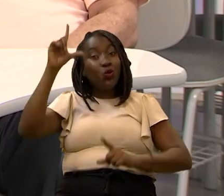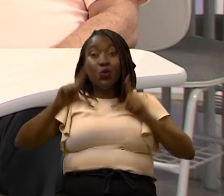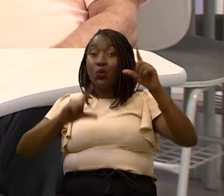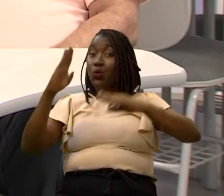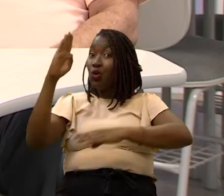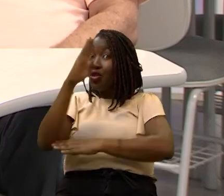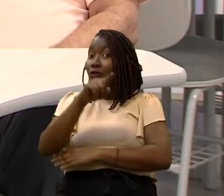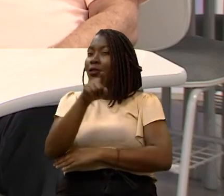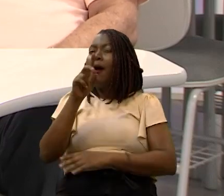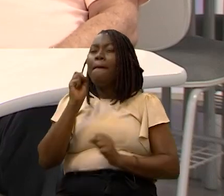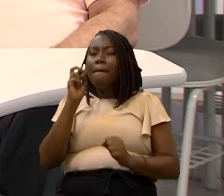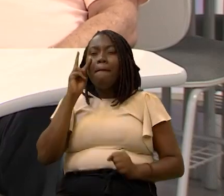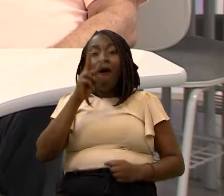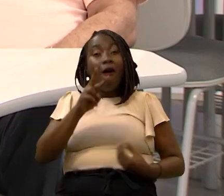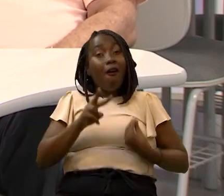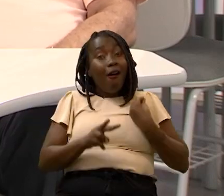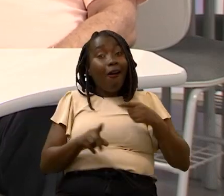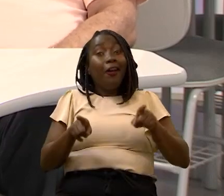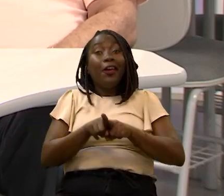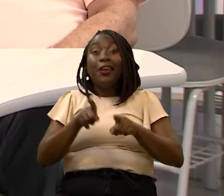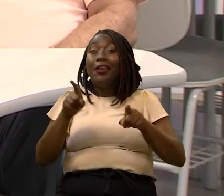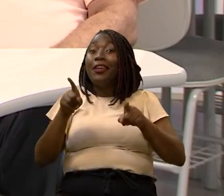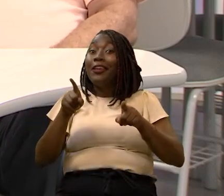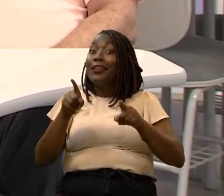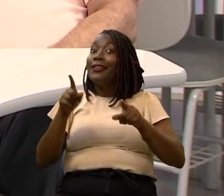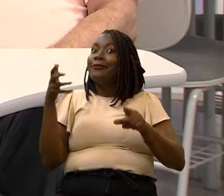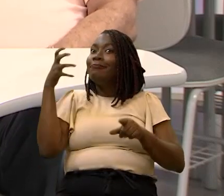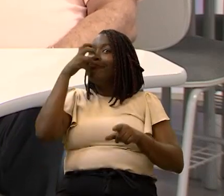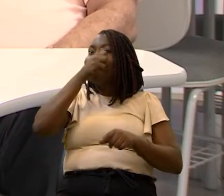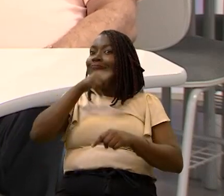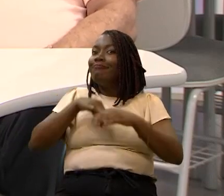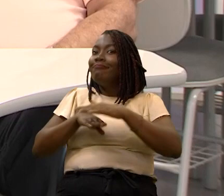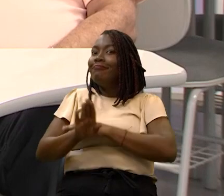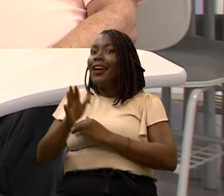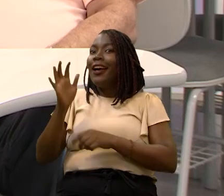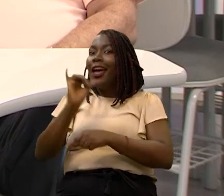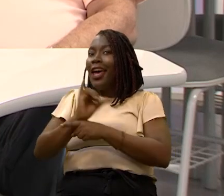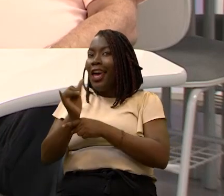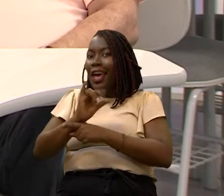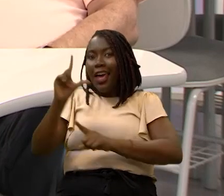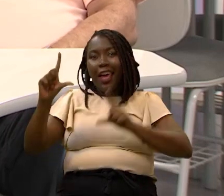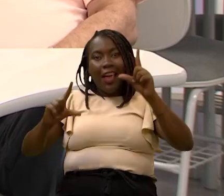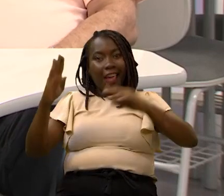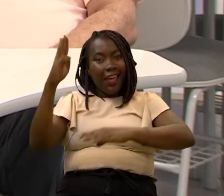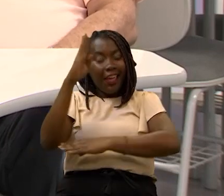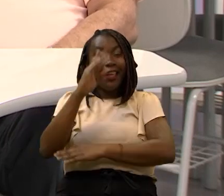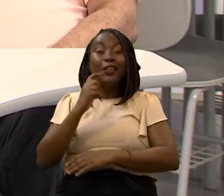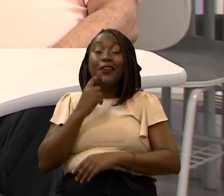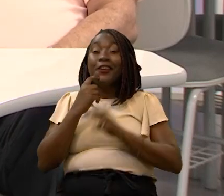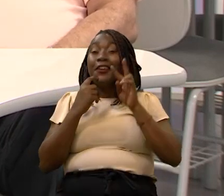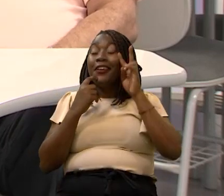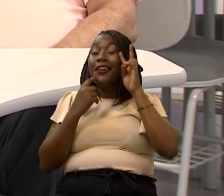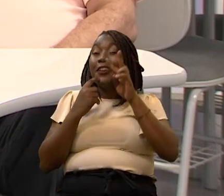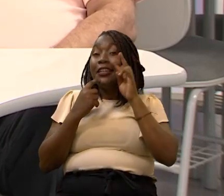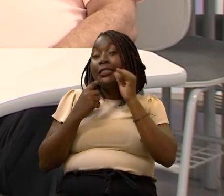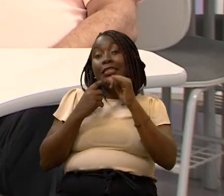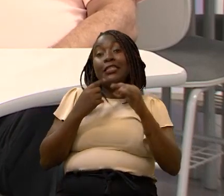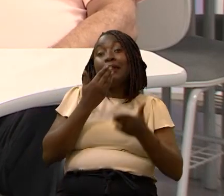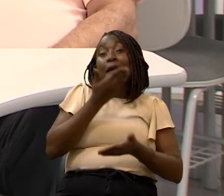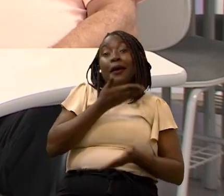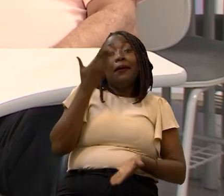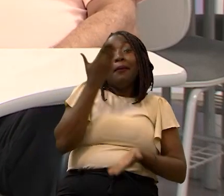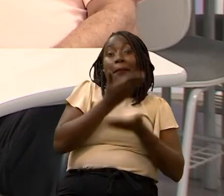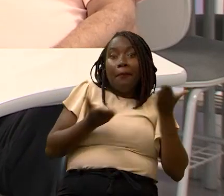programação, tudo o que acontece na TV Câmara, vocês podem ver ao vivo e também fica salvo lá no YouTube da TV Câmara Campinas para